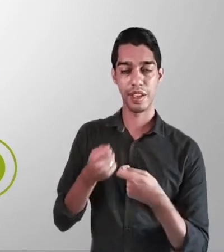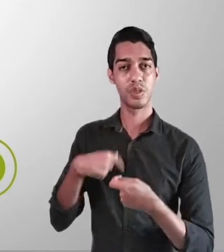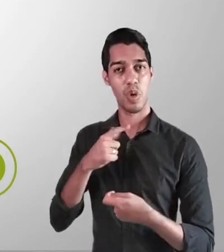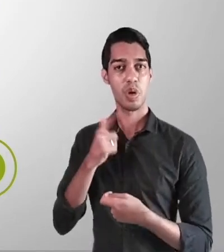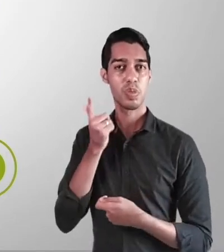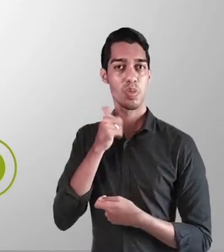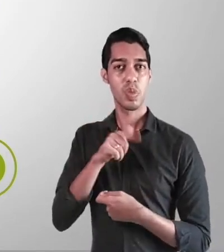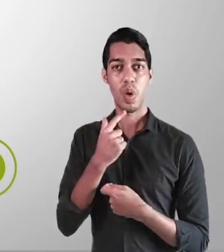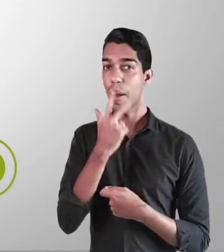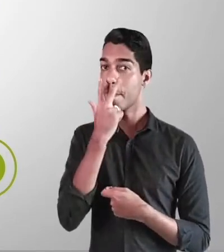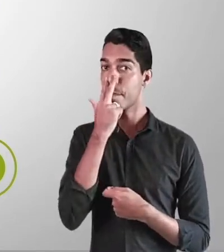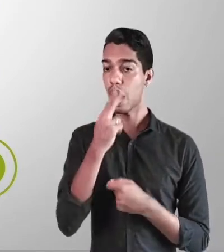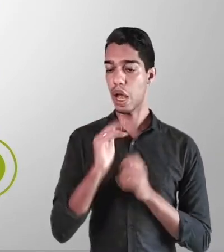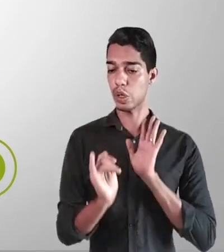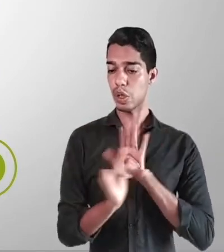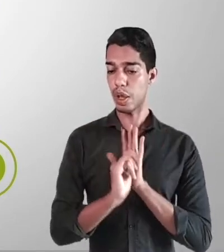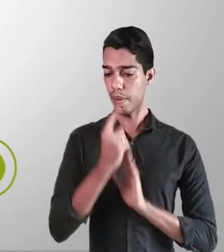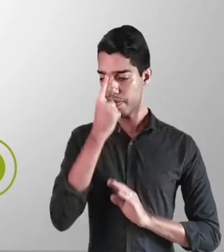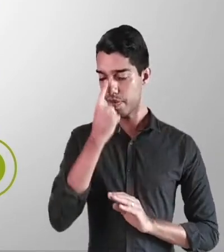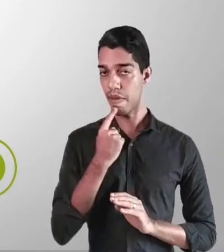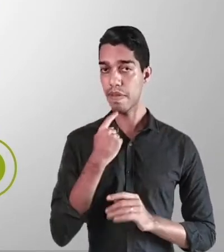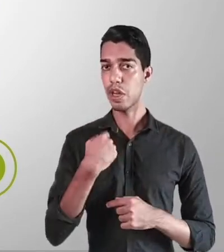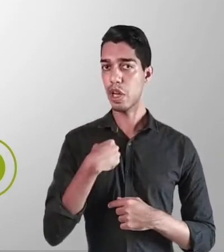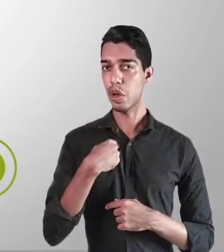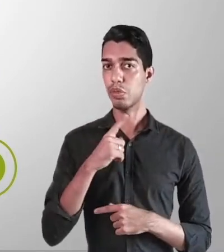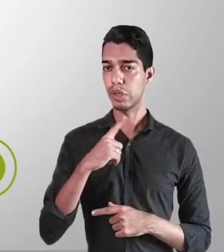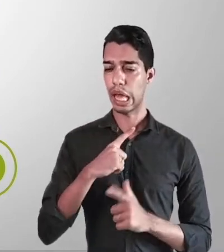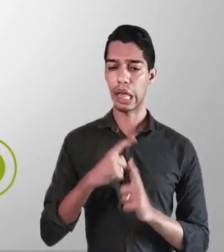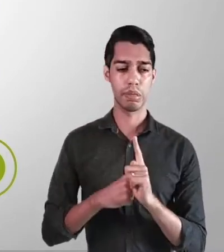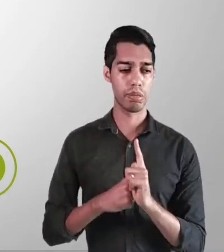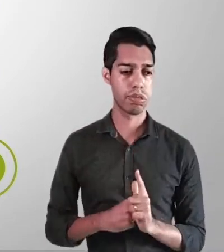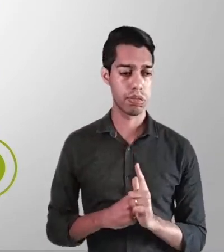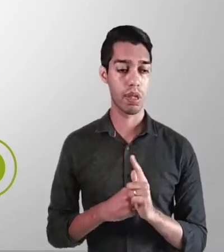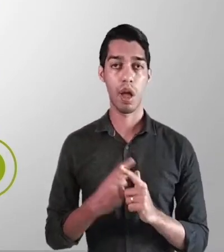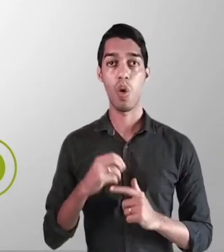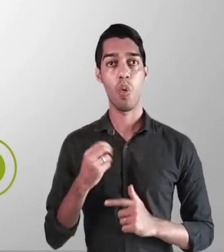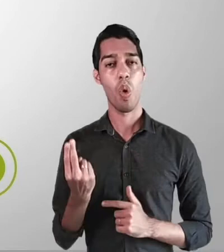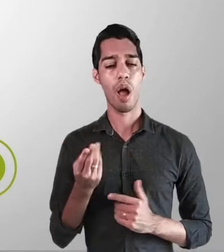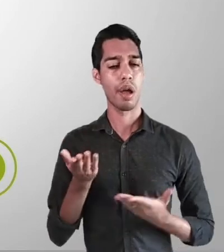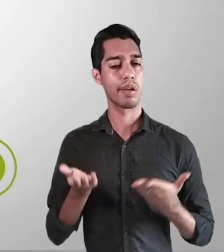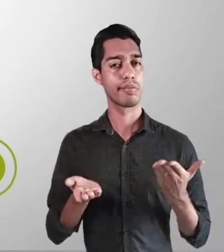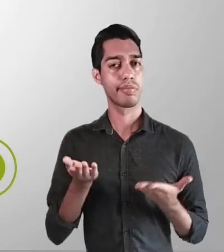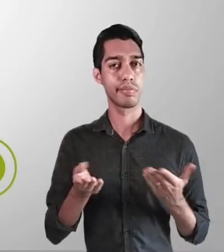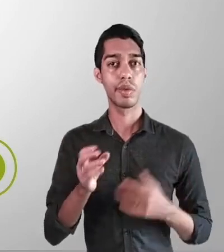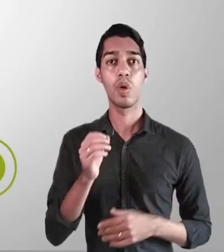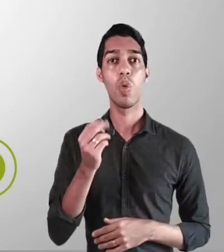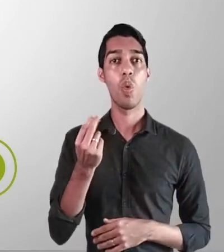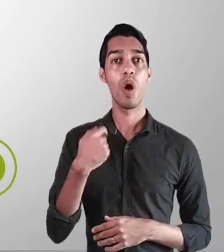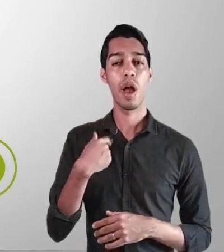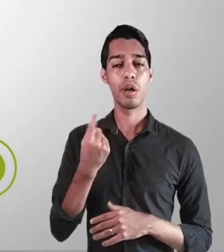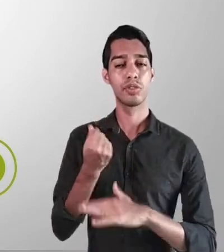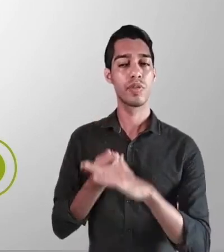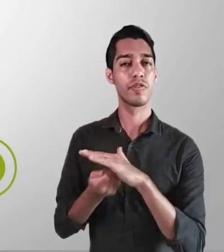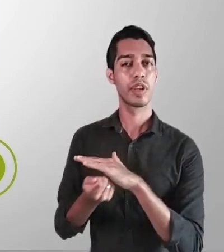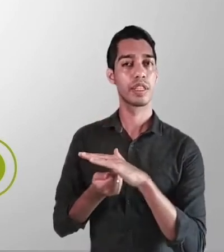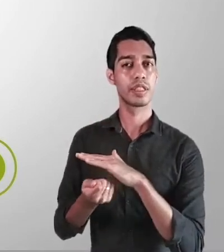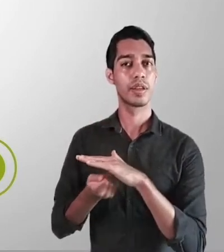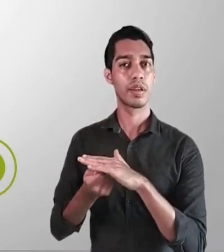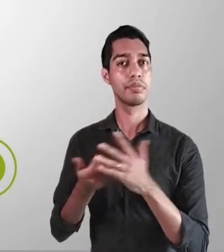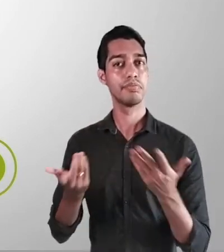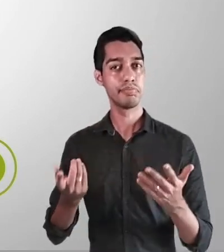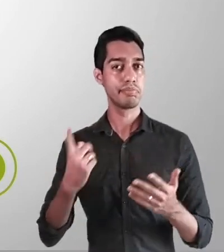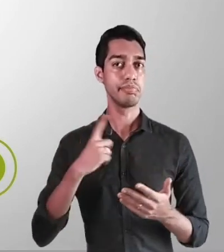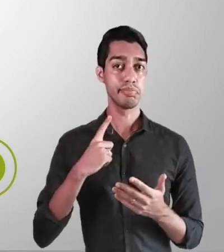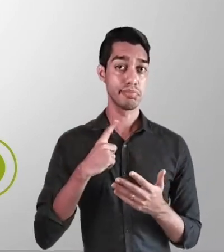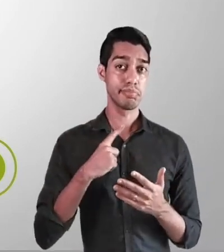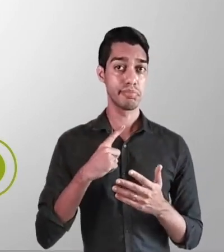perfil, ou um perfil de endividamento, ou de maior equilíbrio, ou até mesmo de investidor. E tudo isso, a